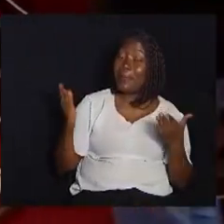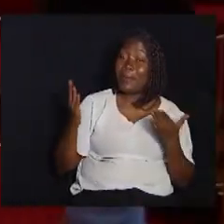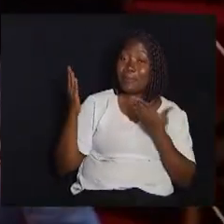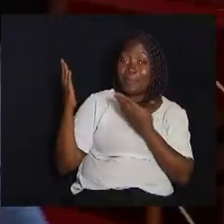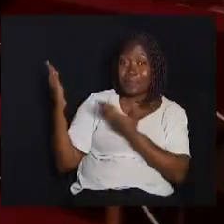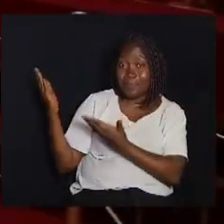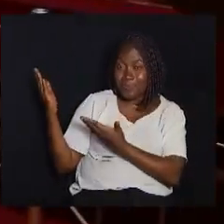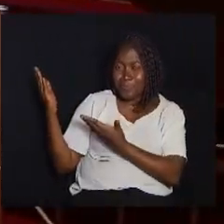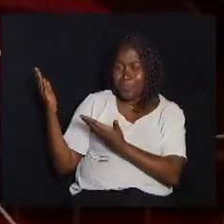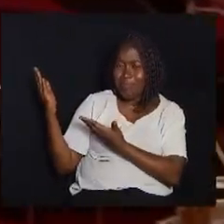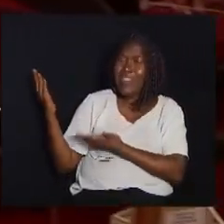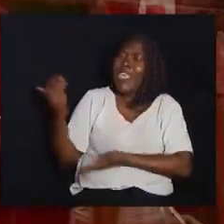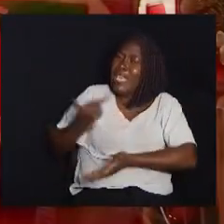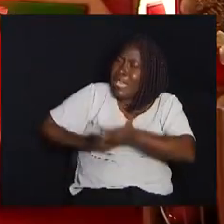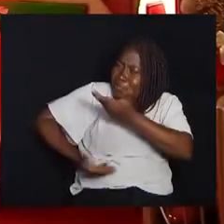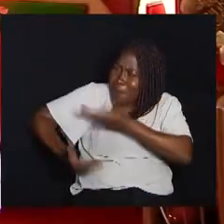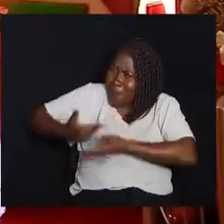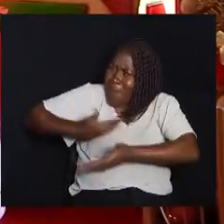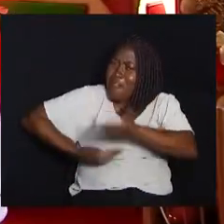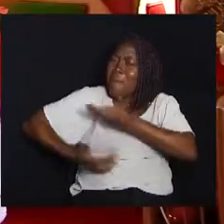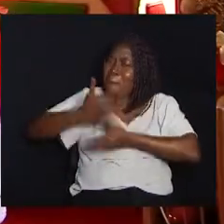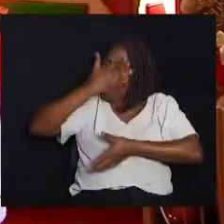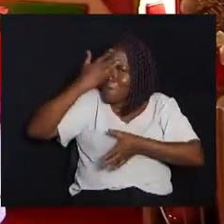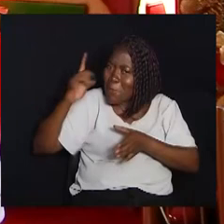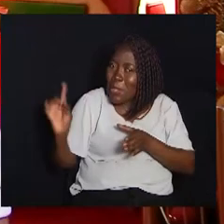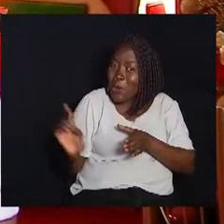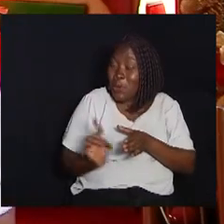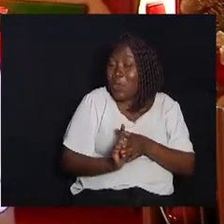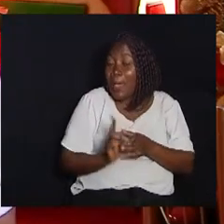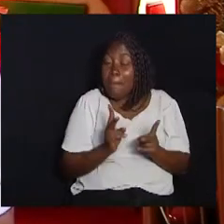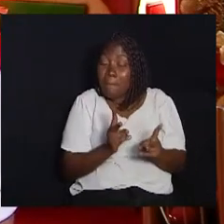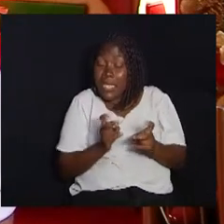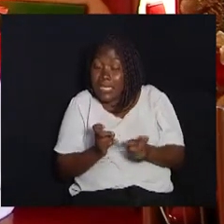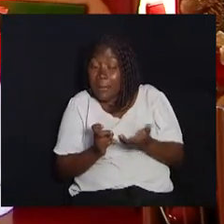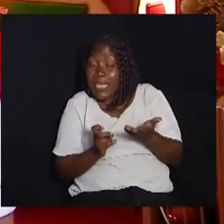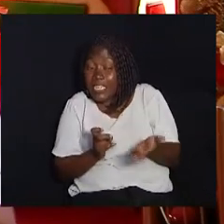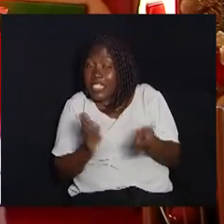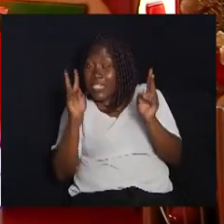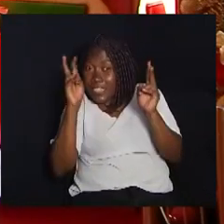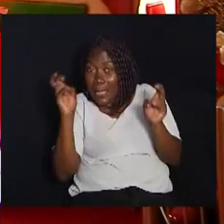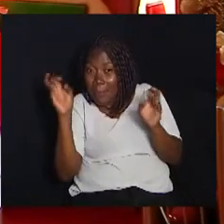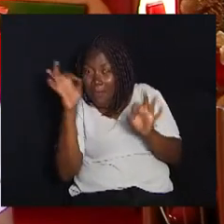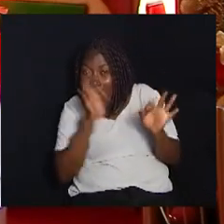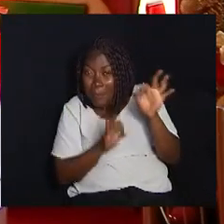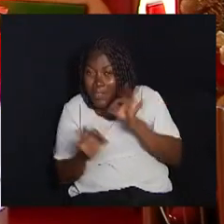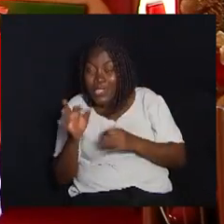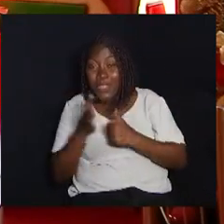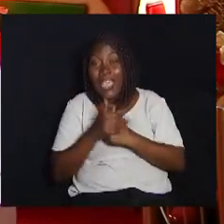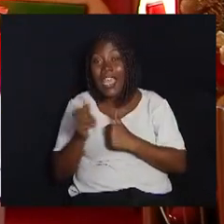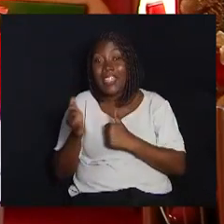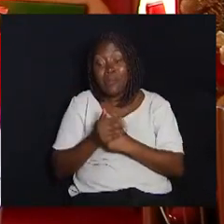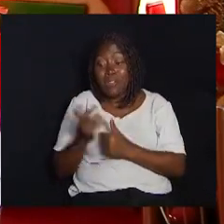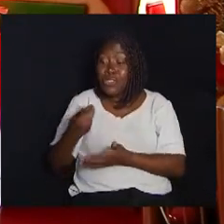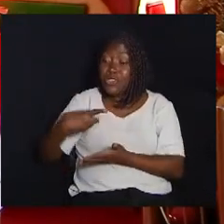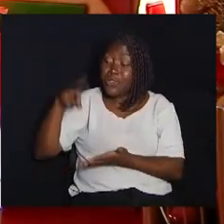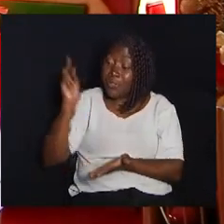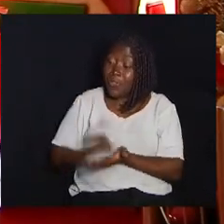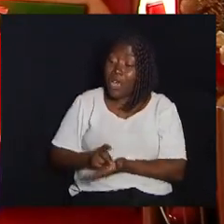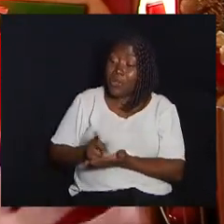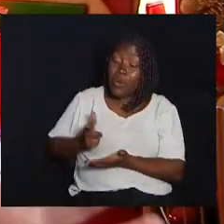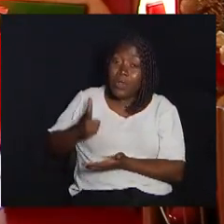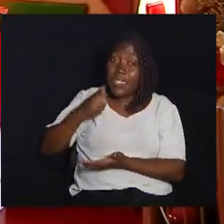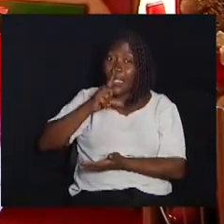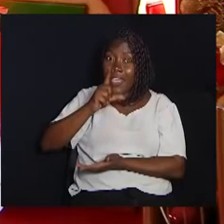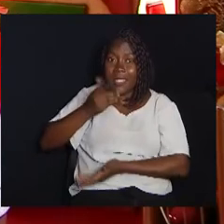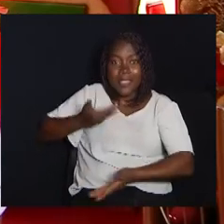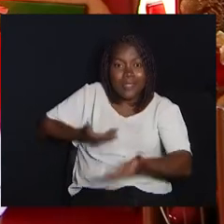que envolve muito as pessoas e a gente percebe que esse tema que foi projetado com tanto carinho de fato consegue